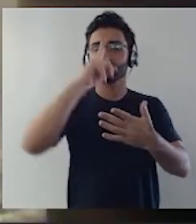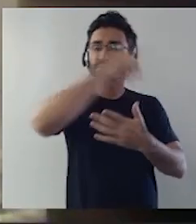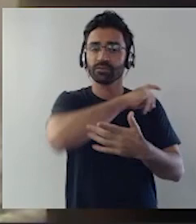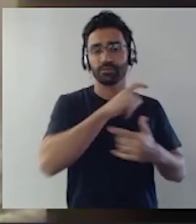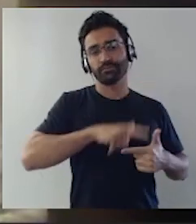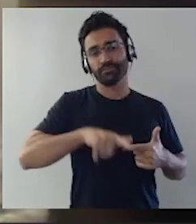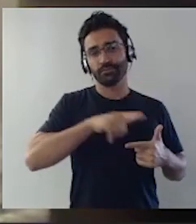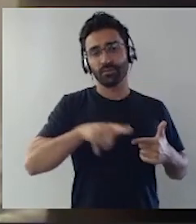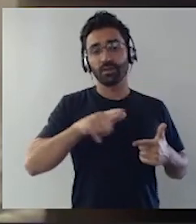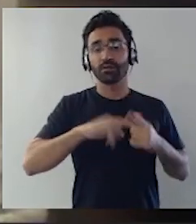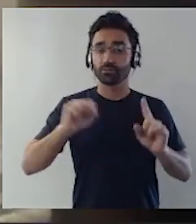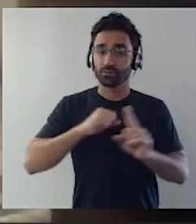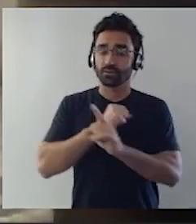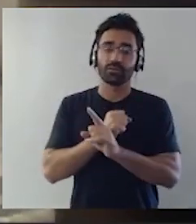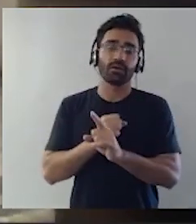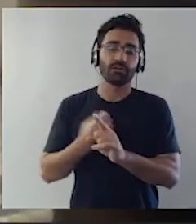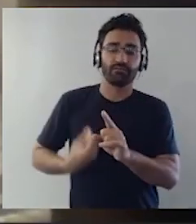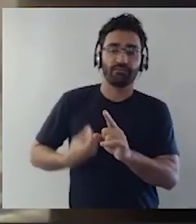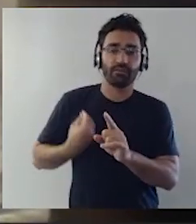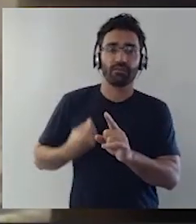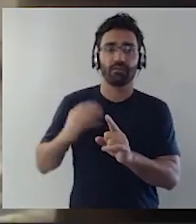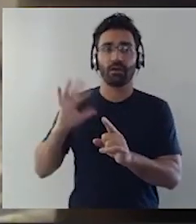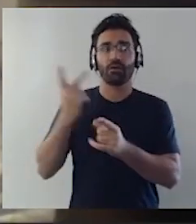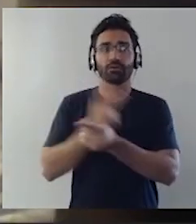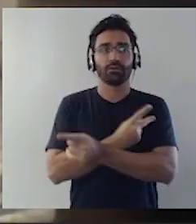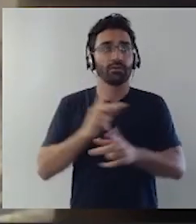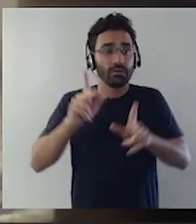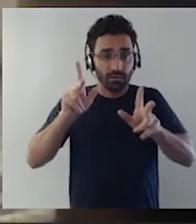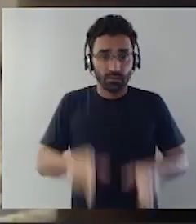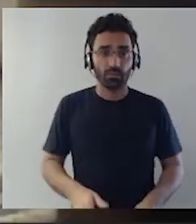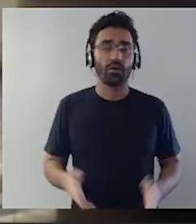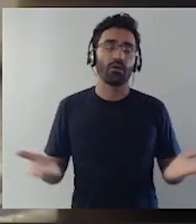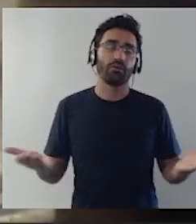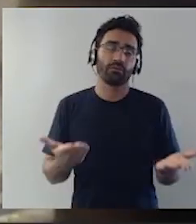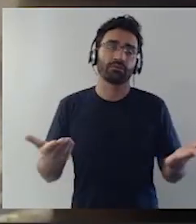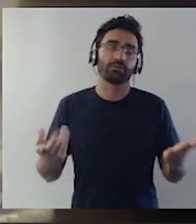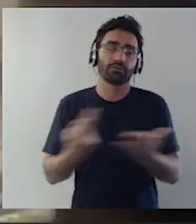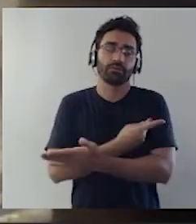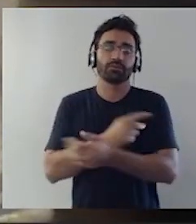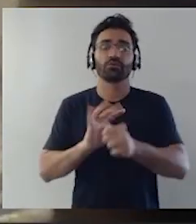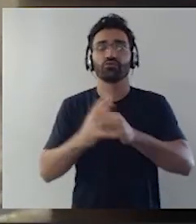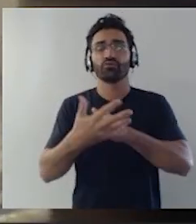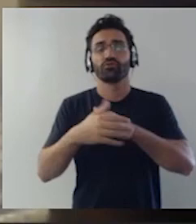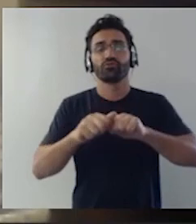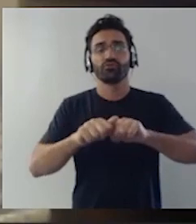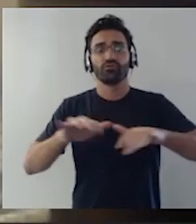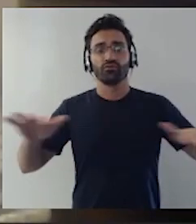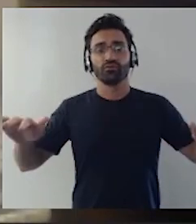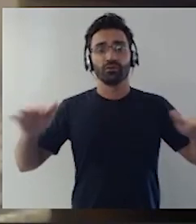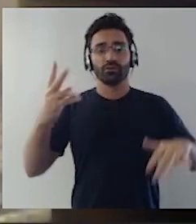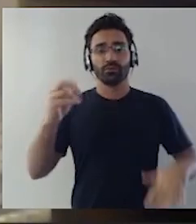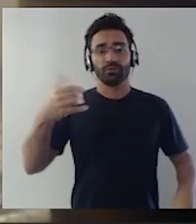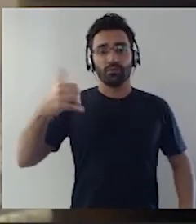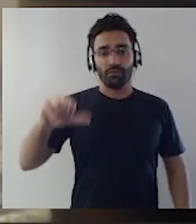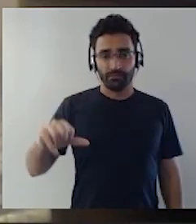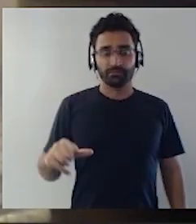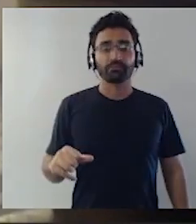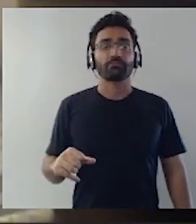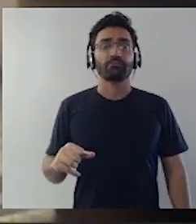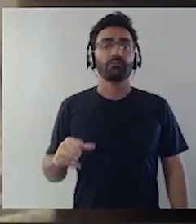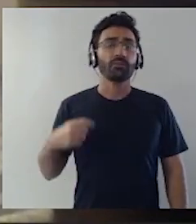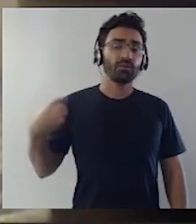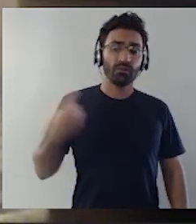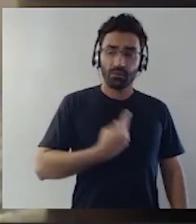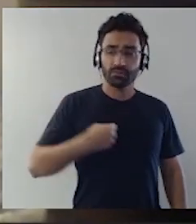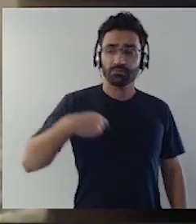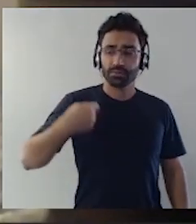a sociedade se encontra, que é exatamente em face da pandemia, em face da Covid-2019. Temos todos que